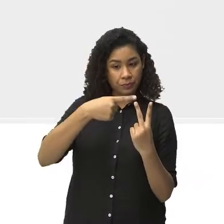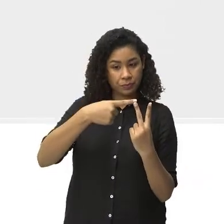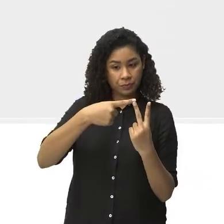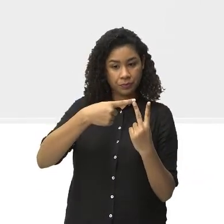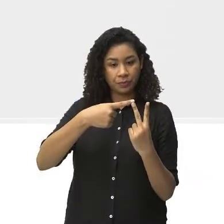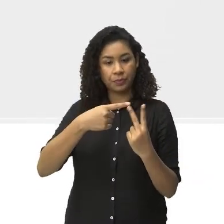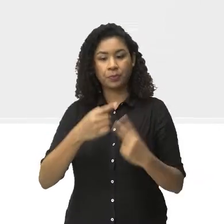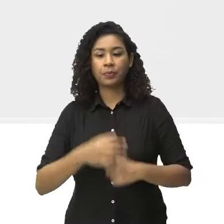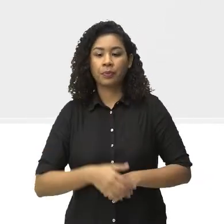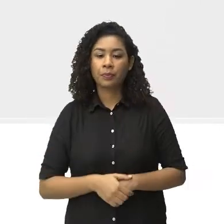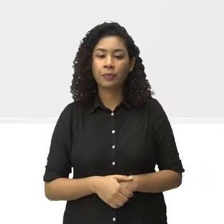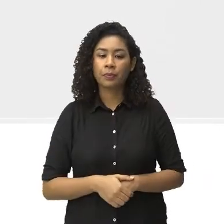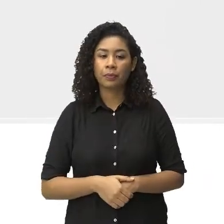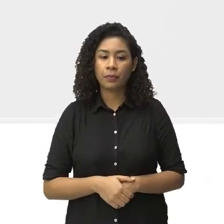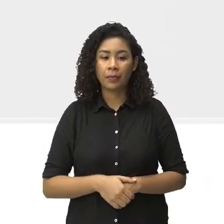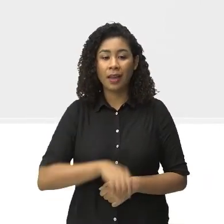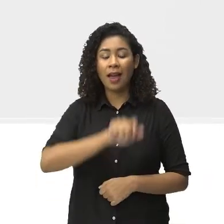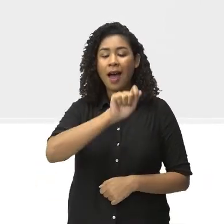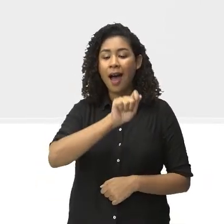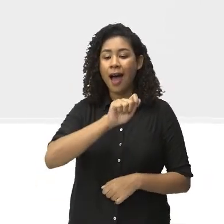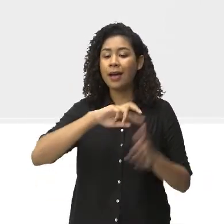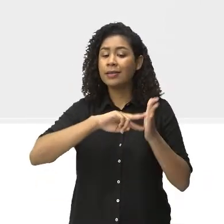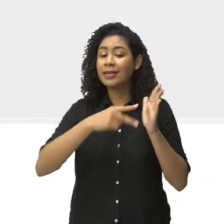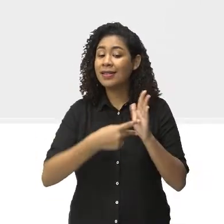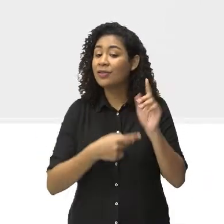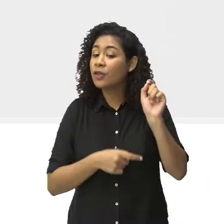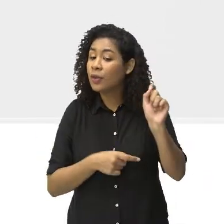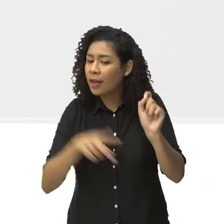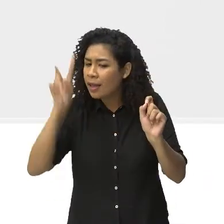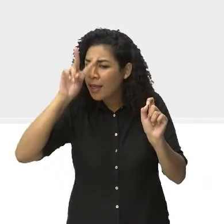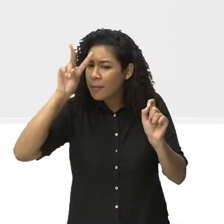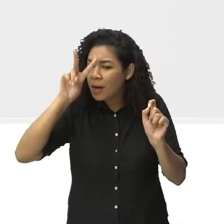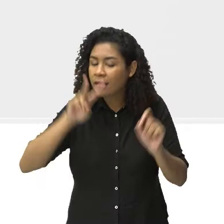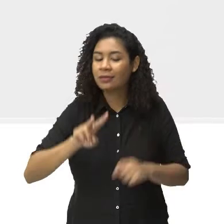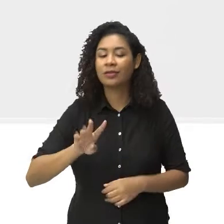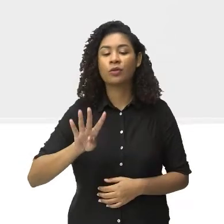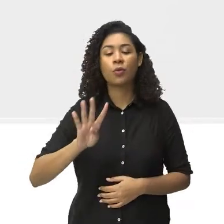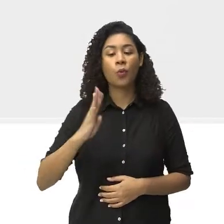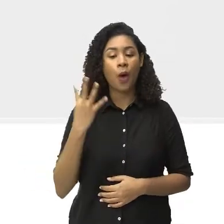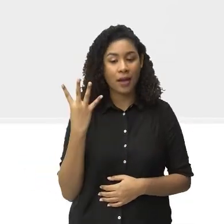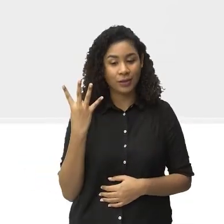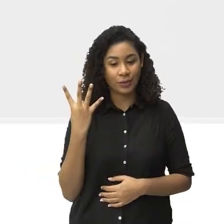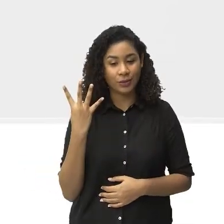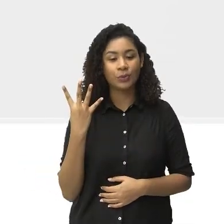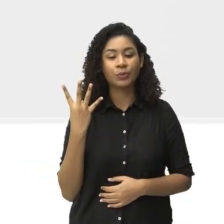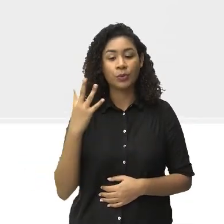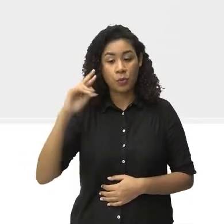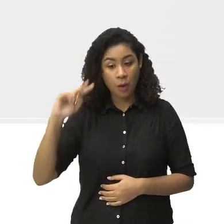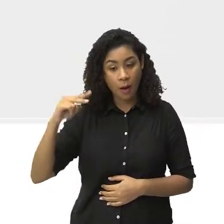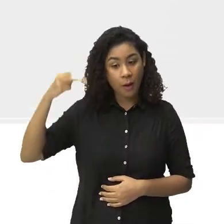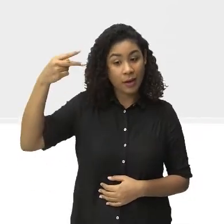é A? A é 4, olha só. Então vai ficar 4 elevado ao quadrado.